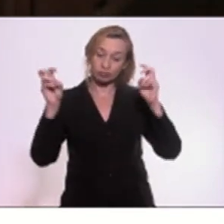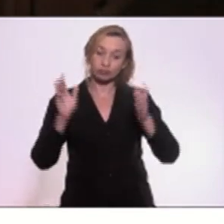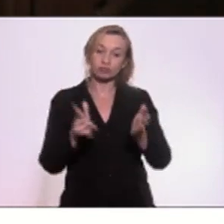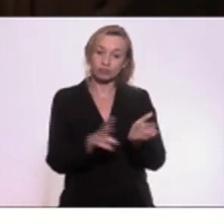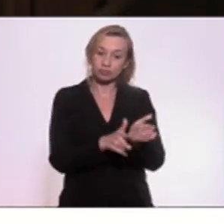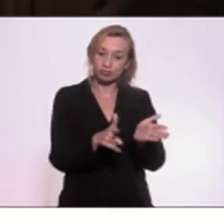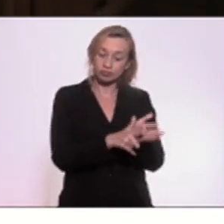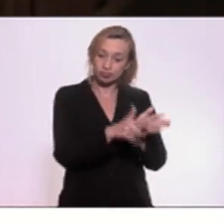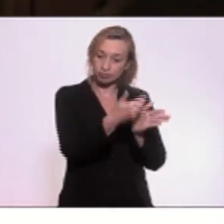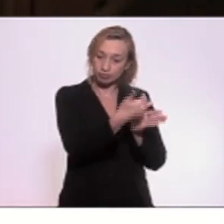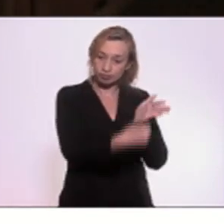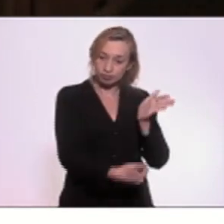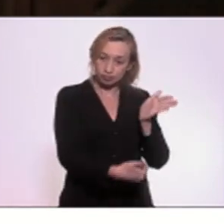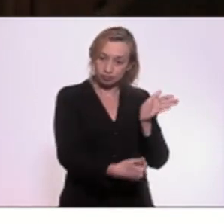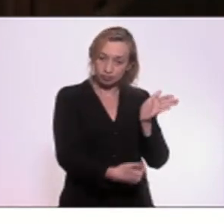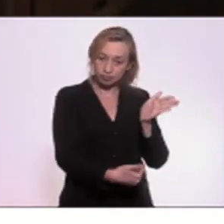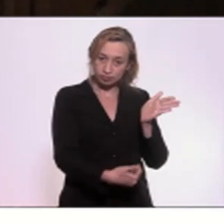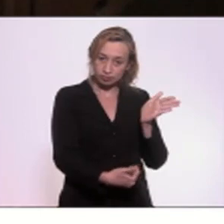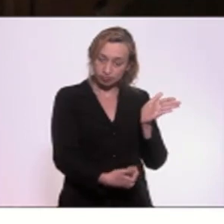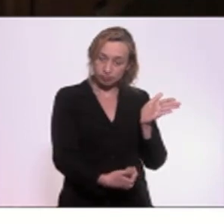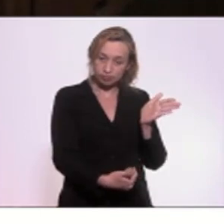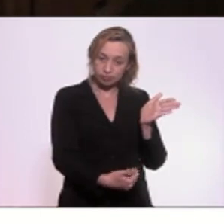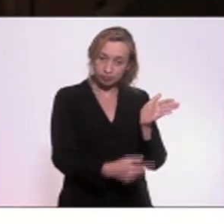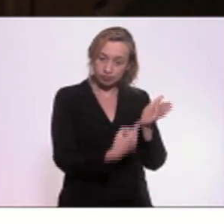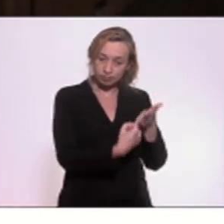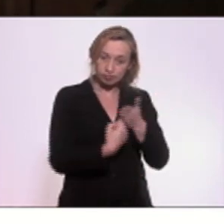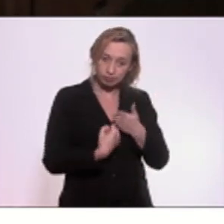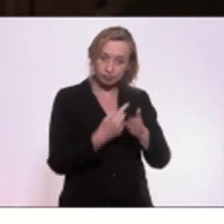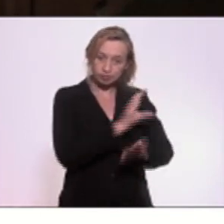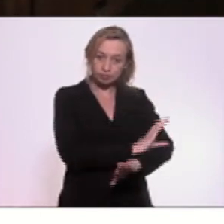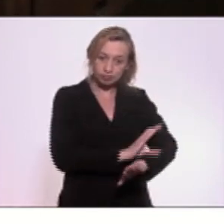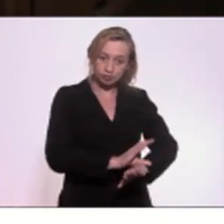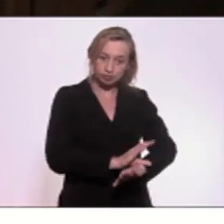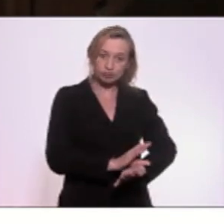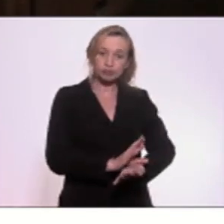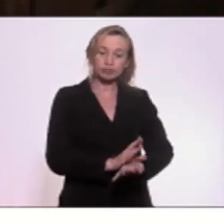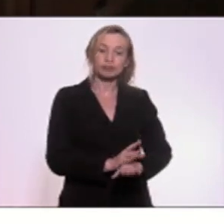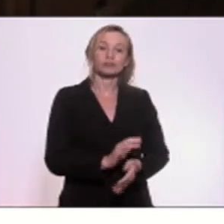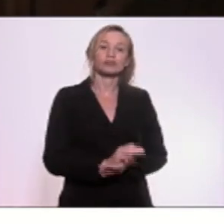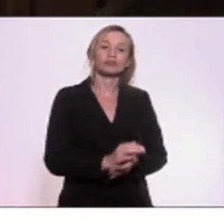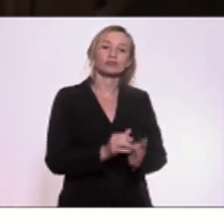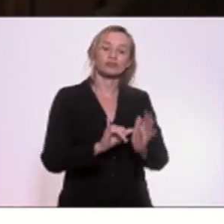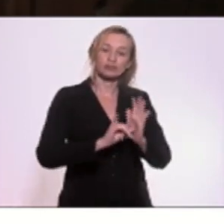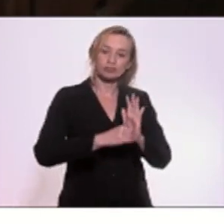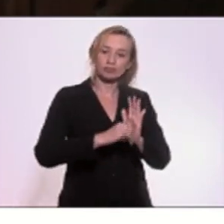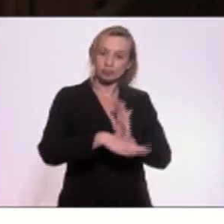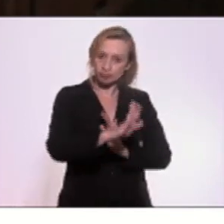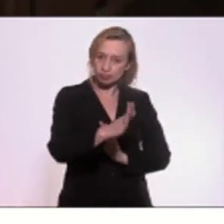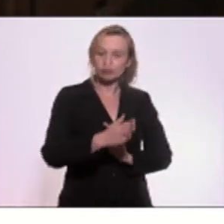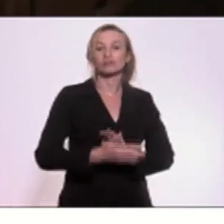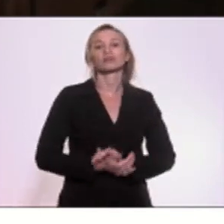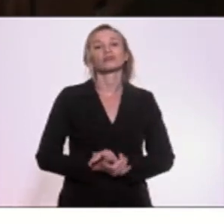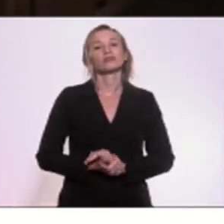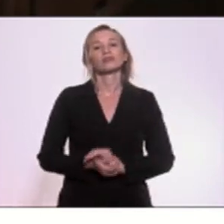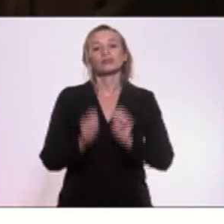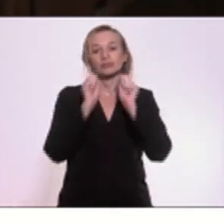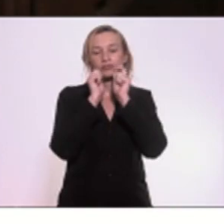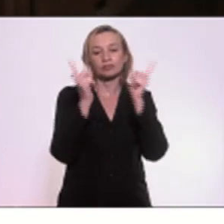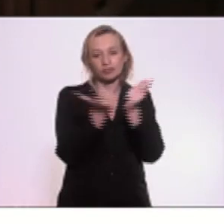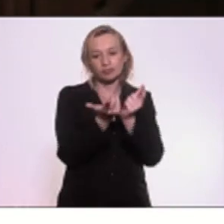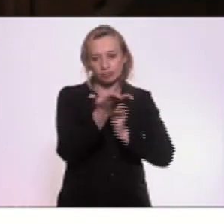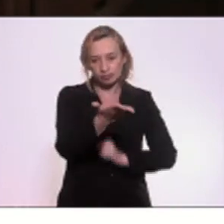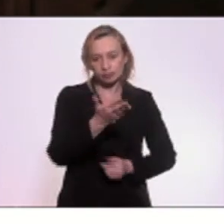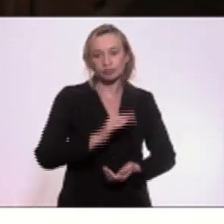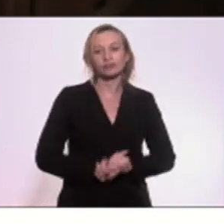desta nota conjunta em defesa da cultura, inclusive, fosse publicado nos diários aqui da